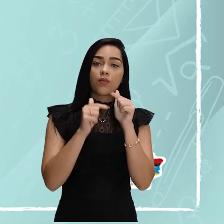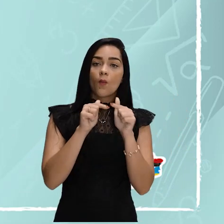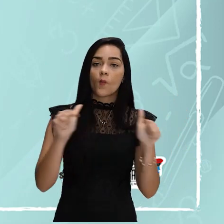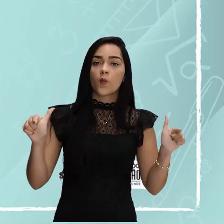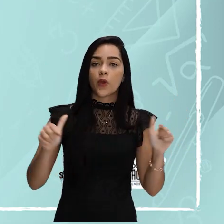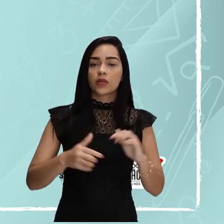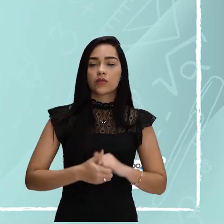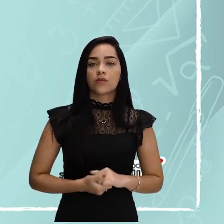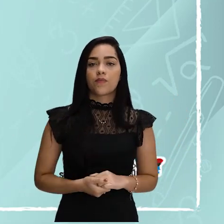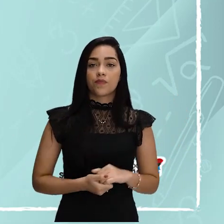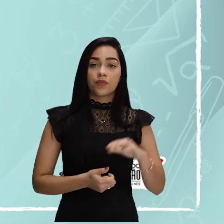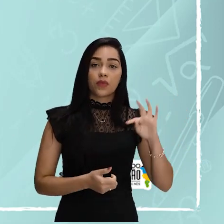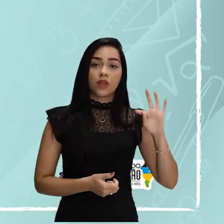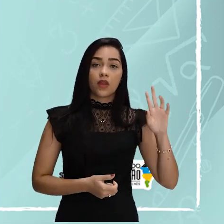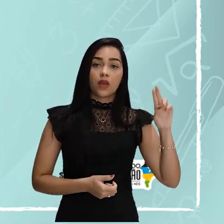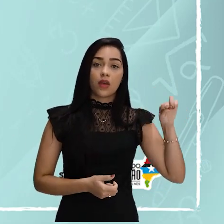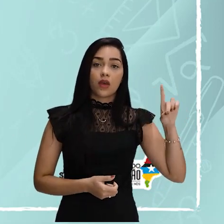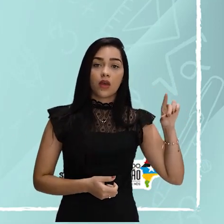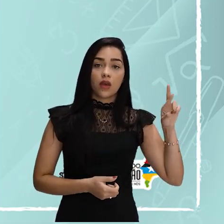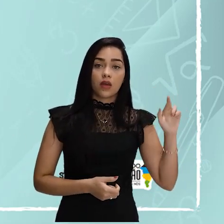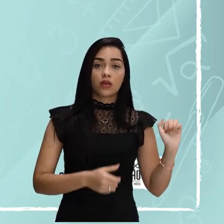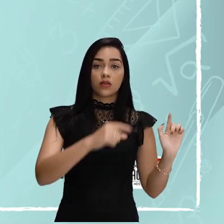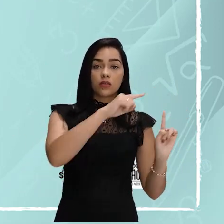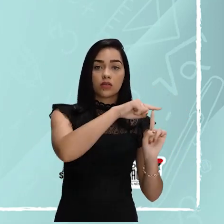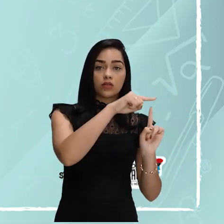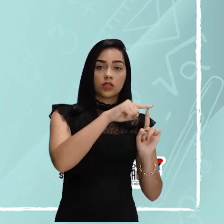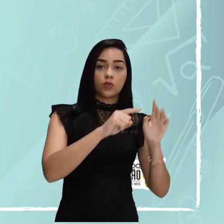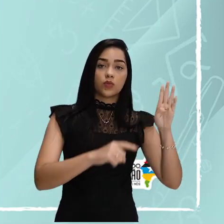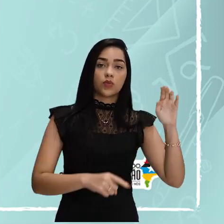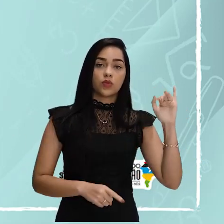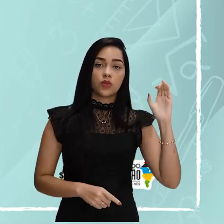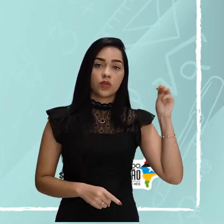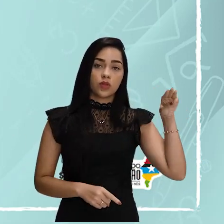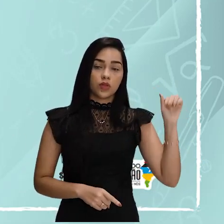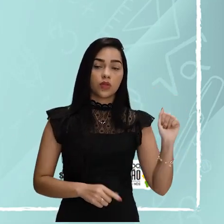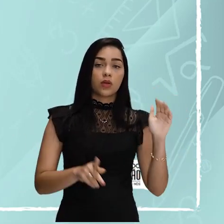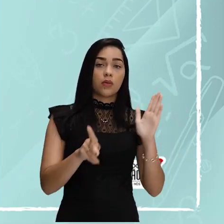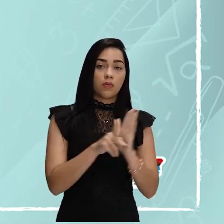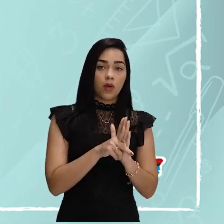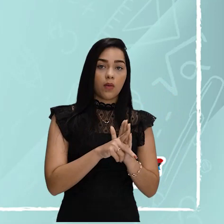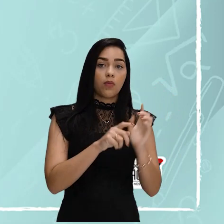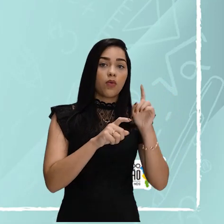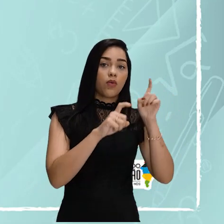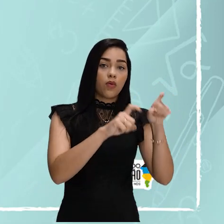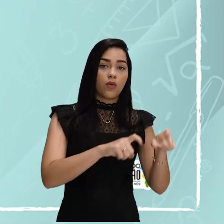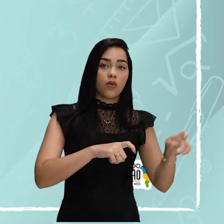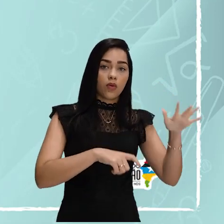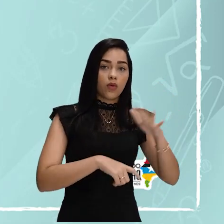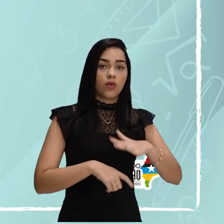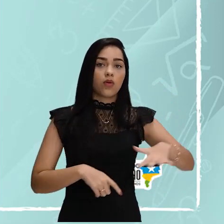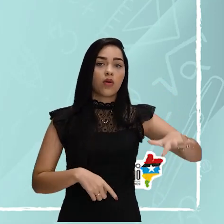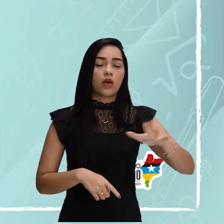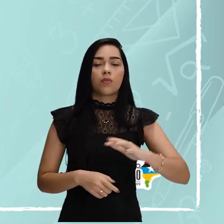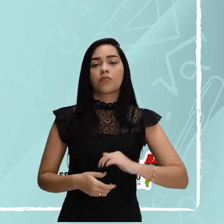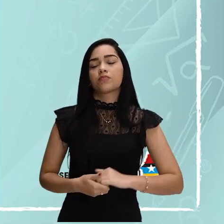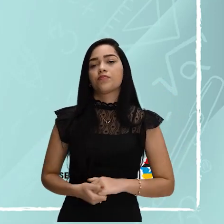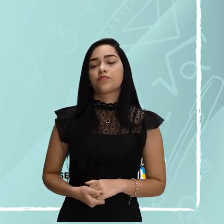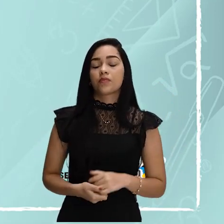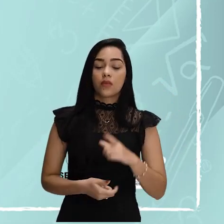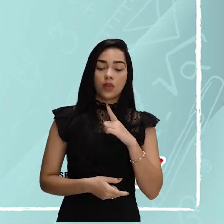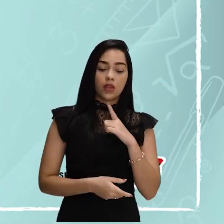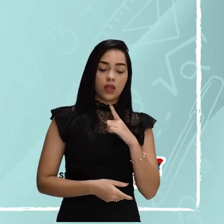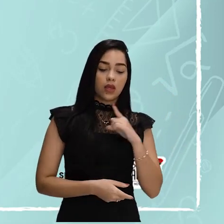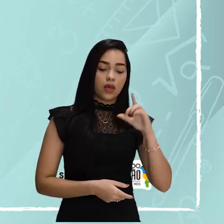Então, a tundra é um tipo de bioma do biócoro campo, né? Eu tenho aqui